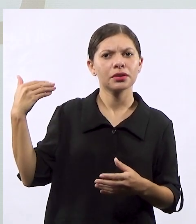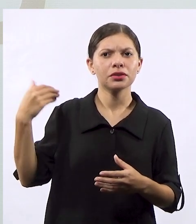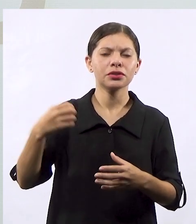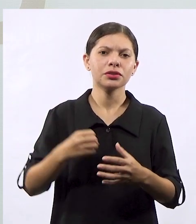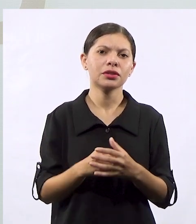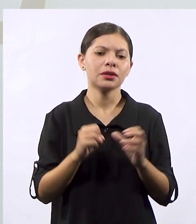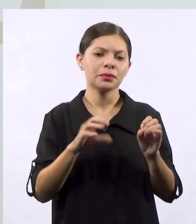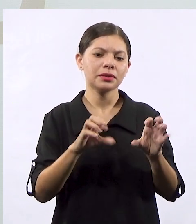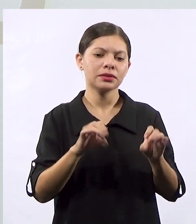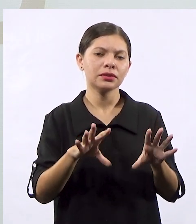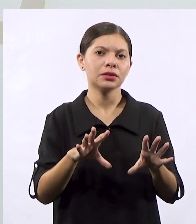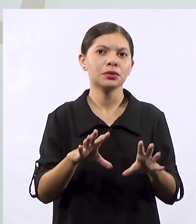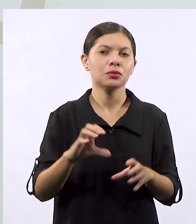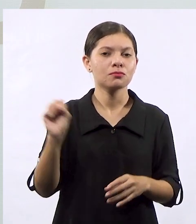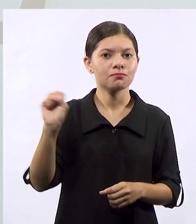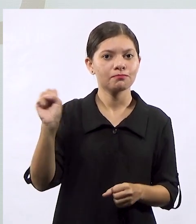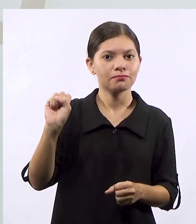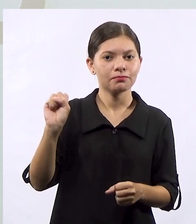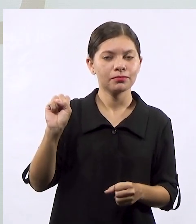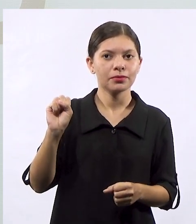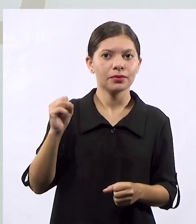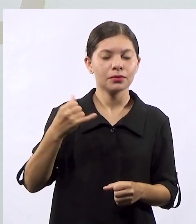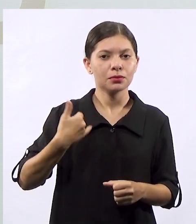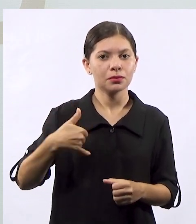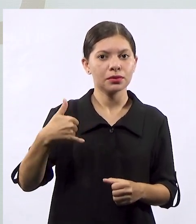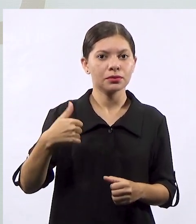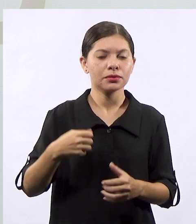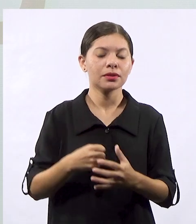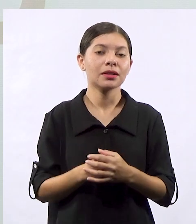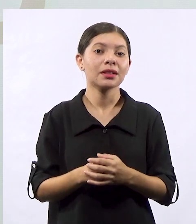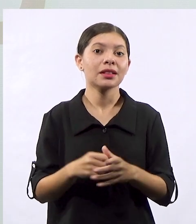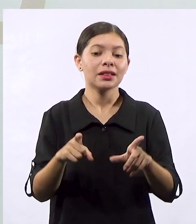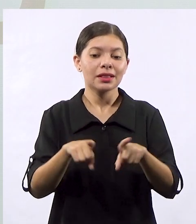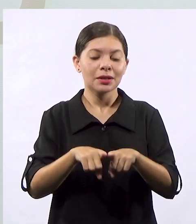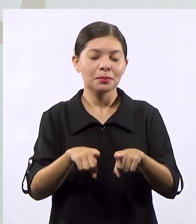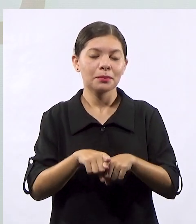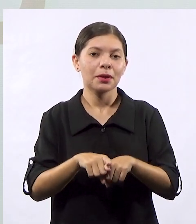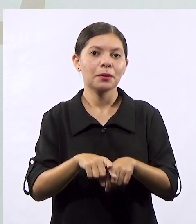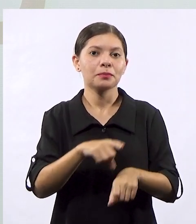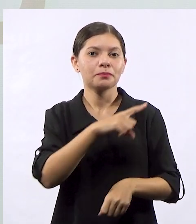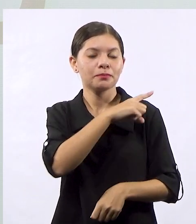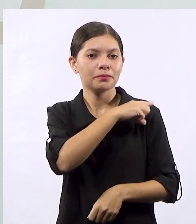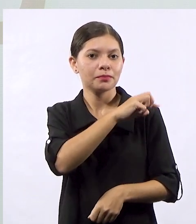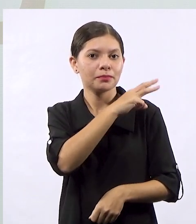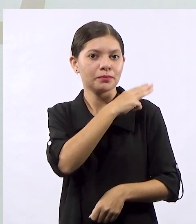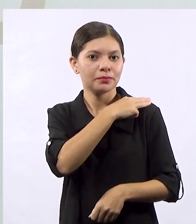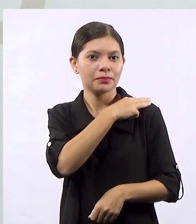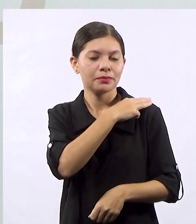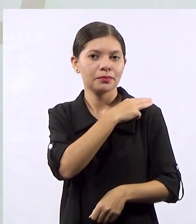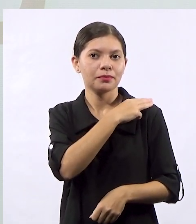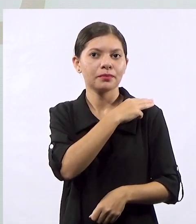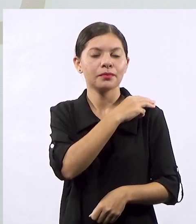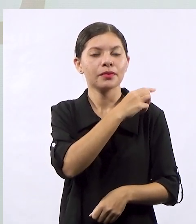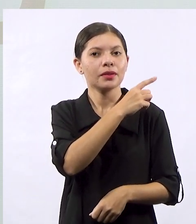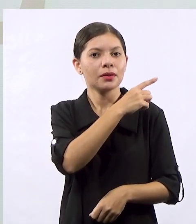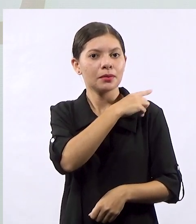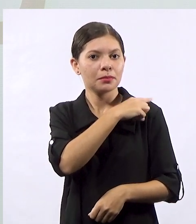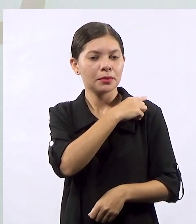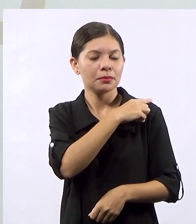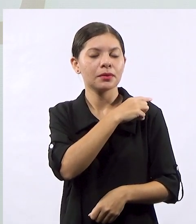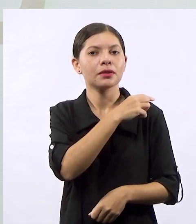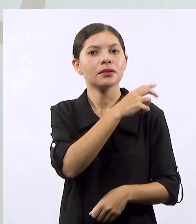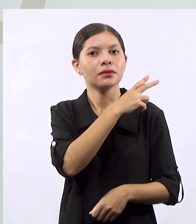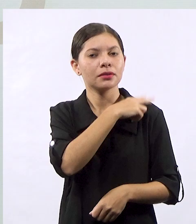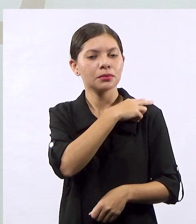fundamental de 8 anos. E aí você tem o ensino médio, que compreende 3 anos. O primeiro,